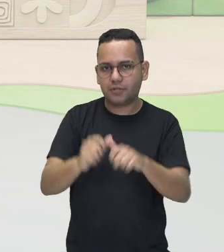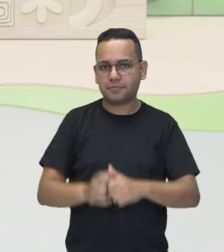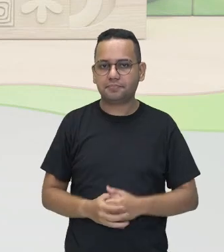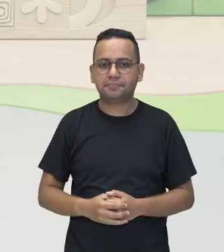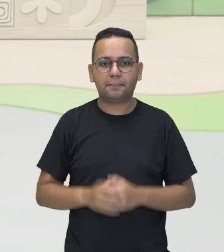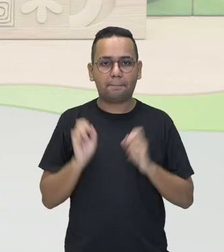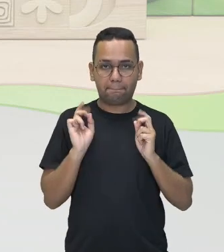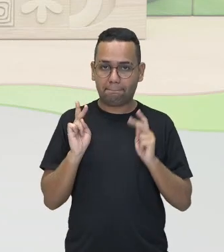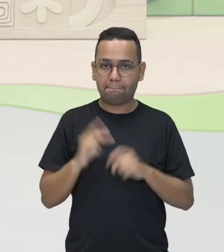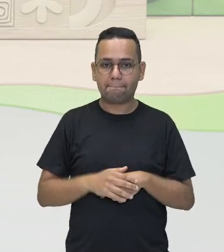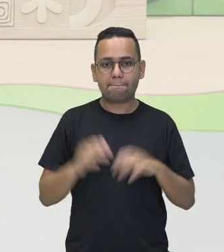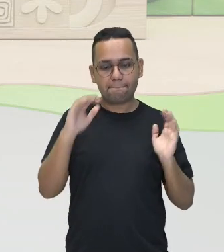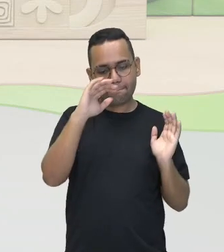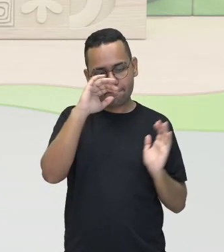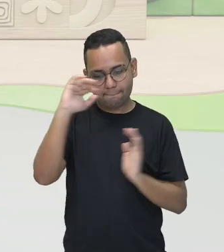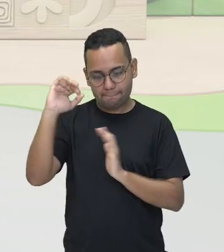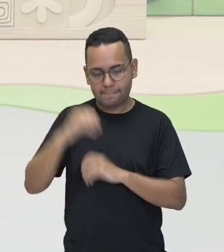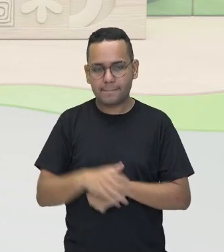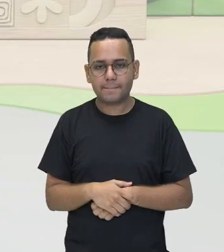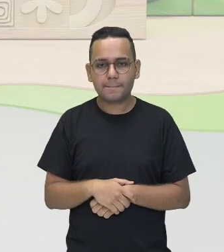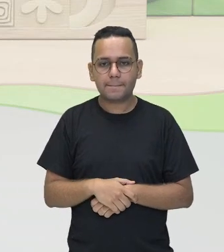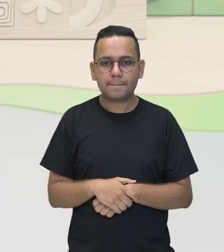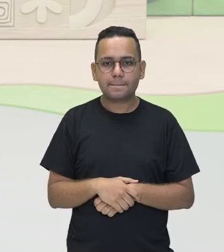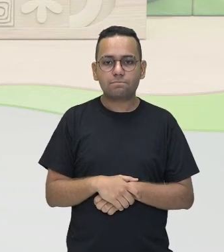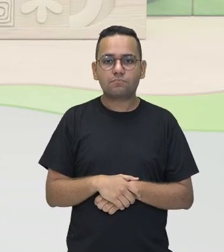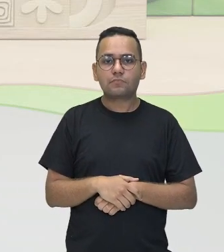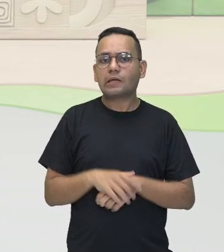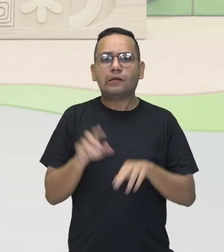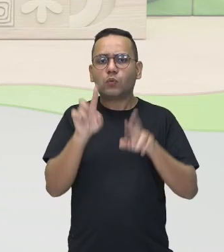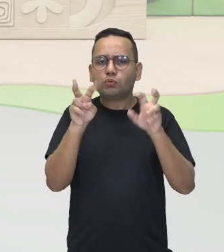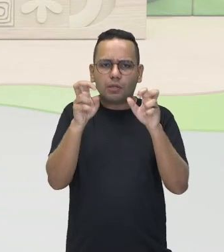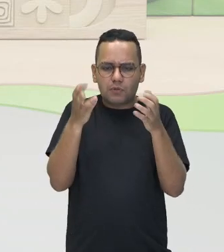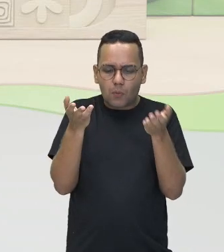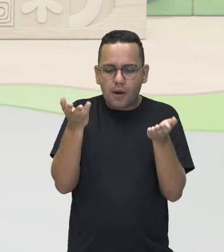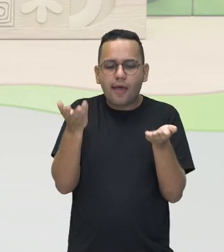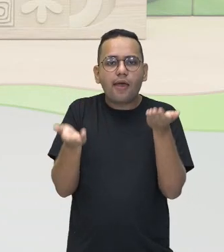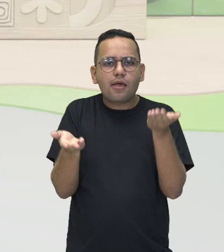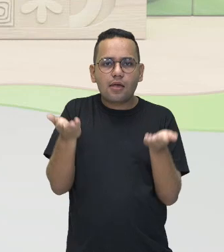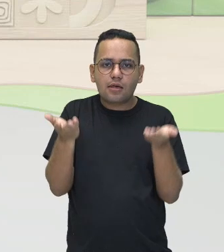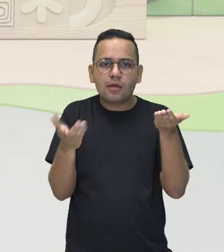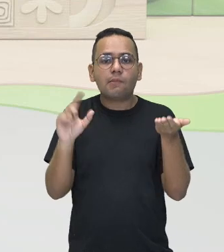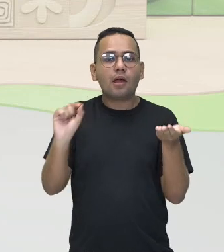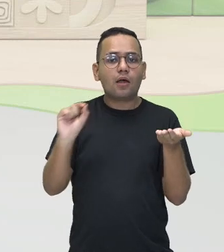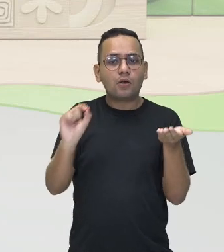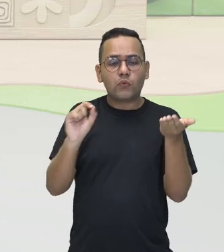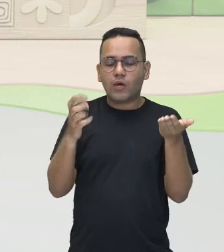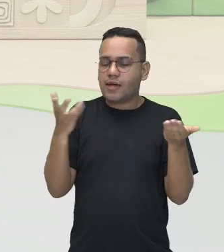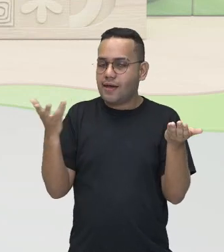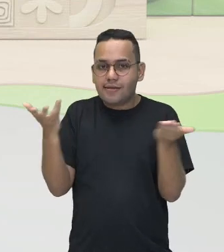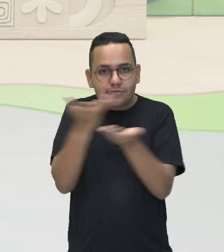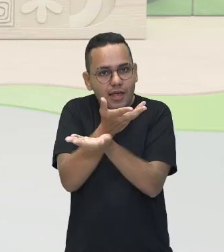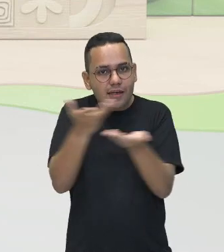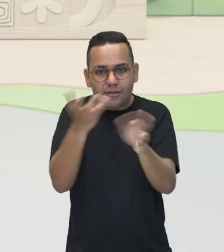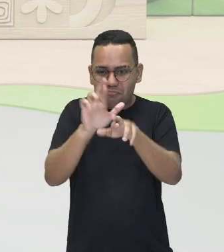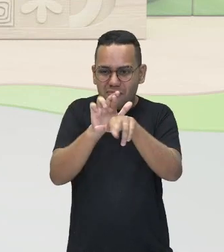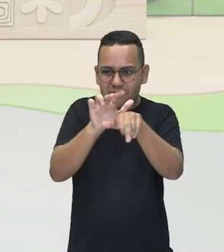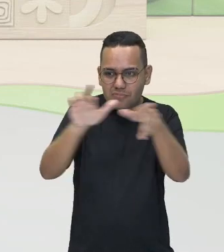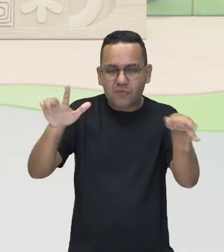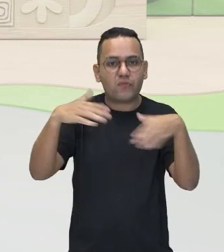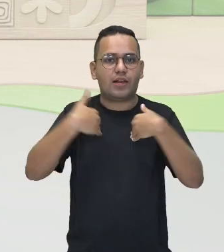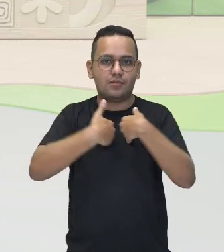falando em equilíbrio, quando a gente fala em equilíbrio, a gente fala em interação entre os seres vivos, né? E